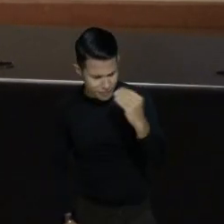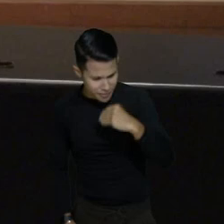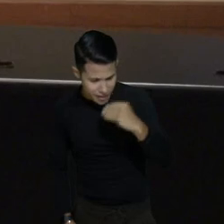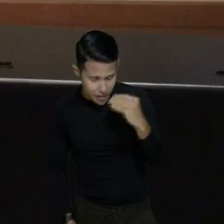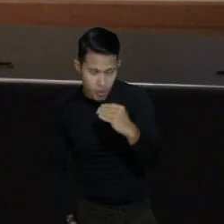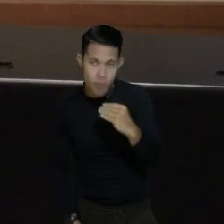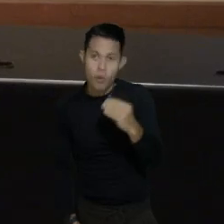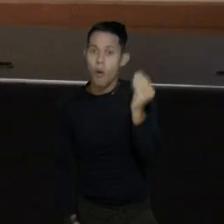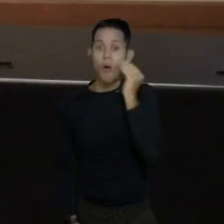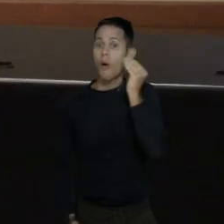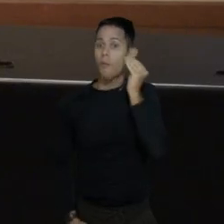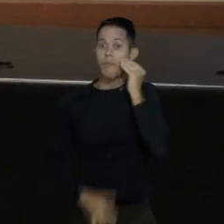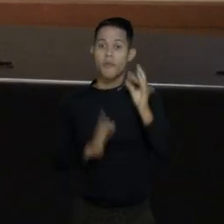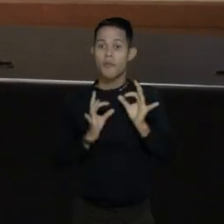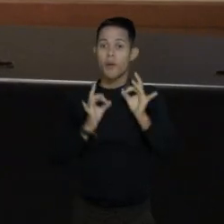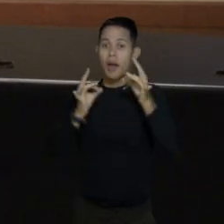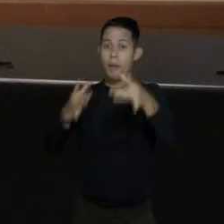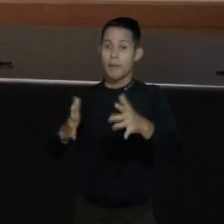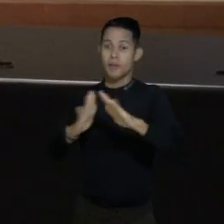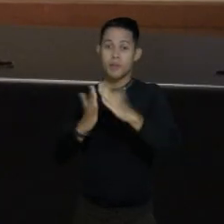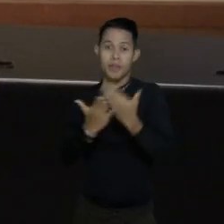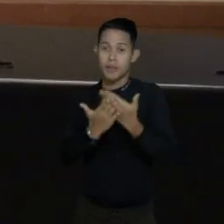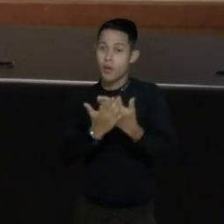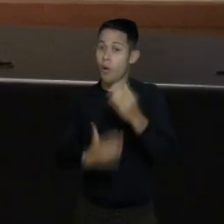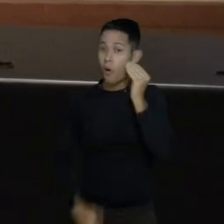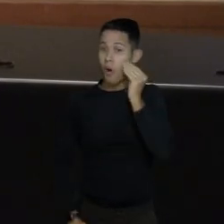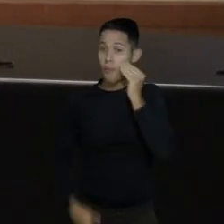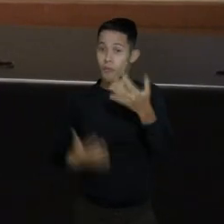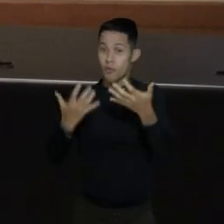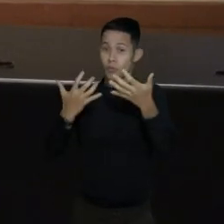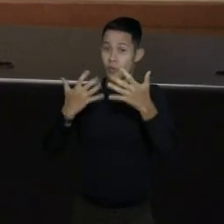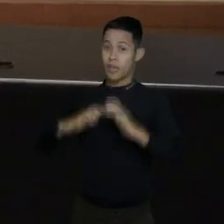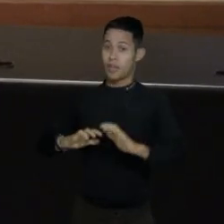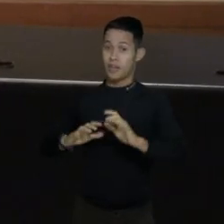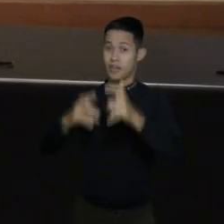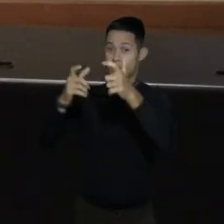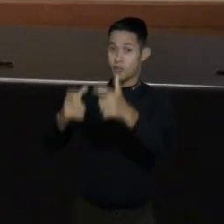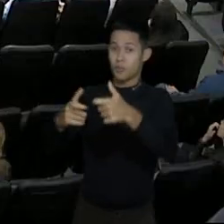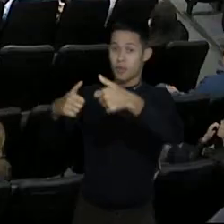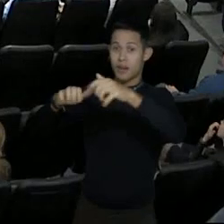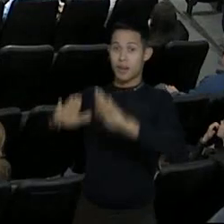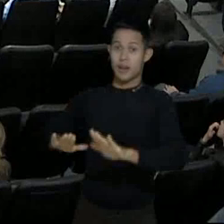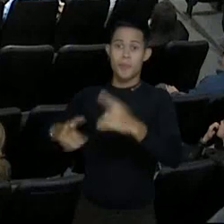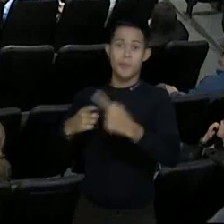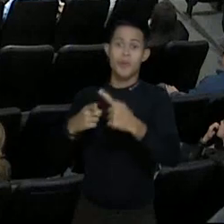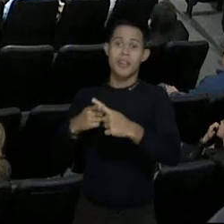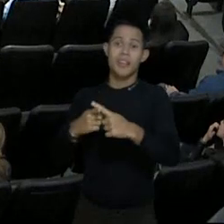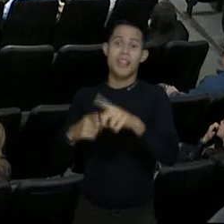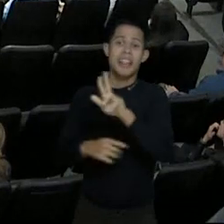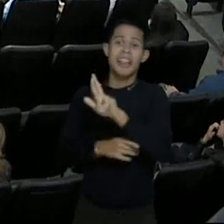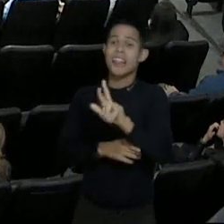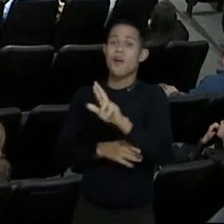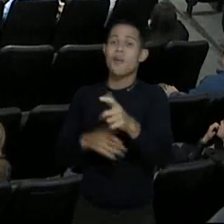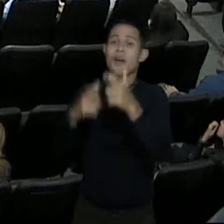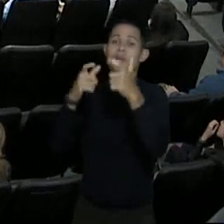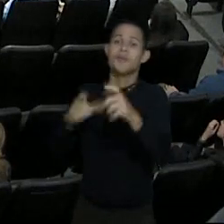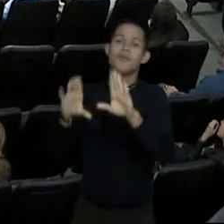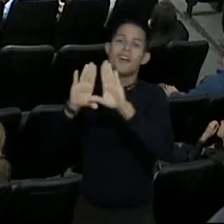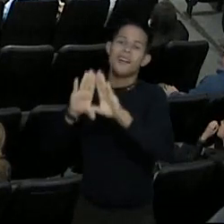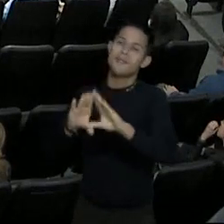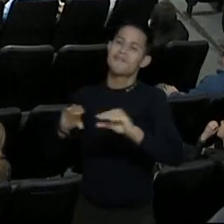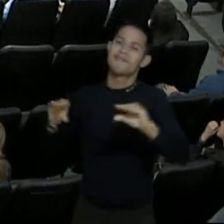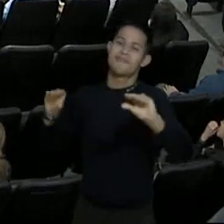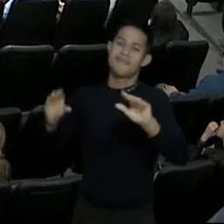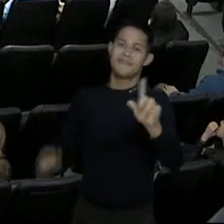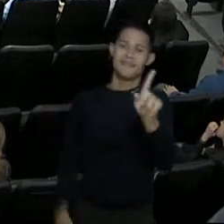escola é lógico que ele não quer ficar lá né porque aquele lugar não faz sentido para ele então assim eh eu